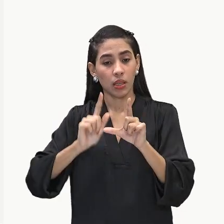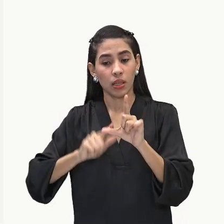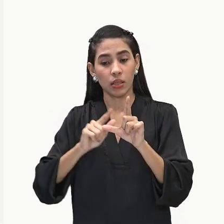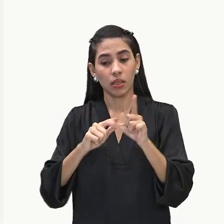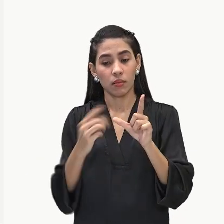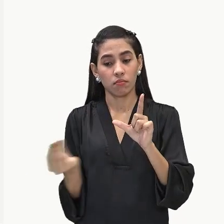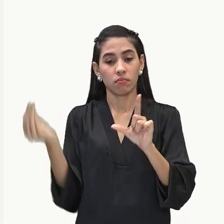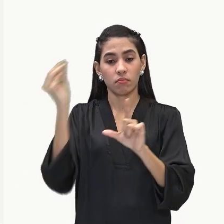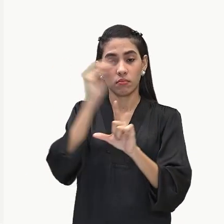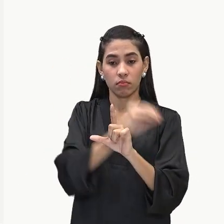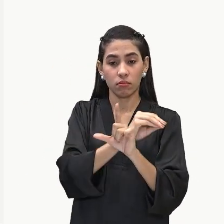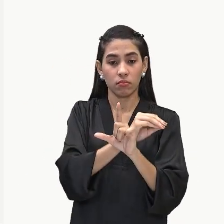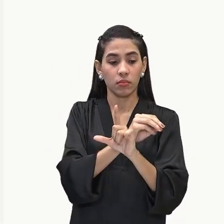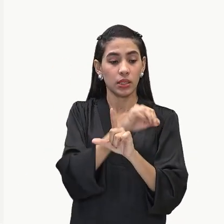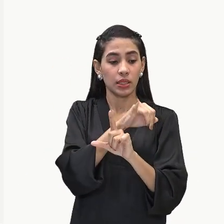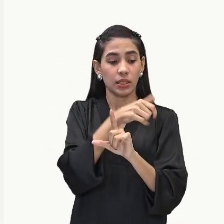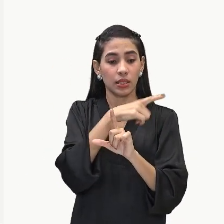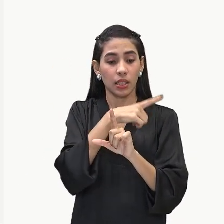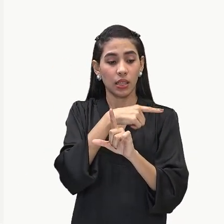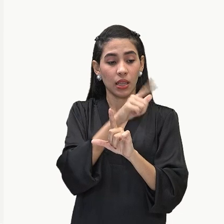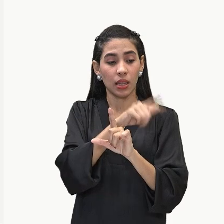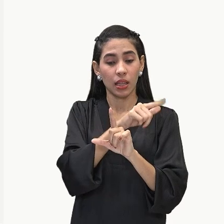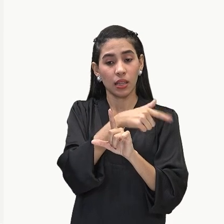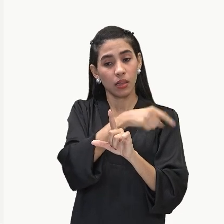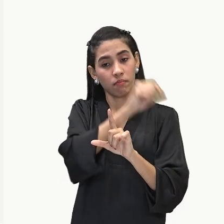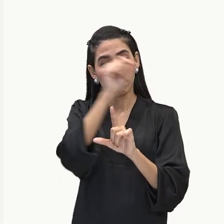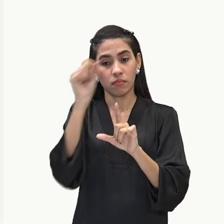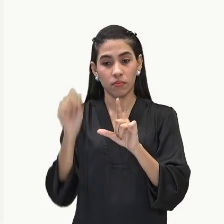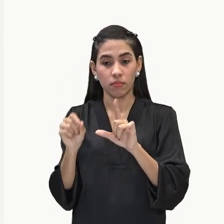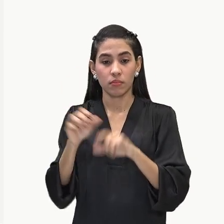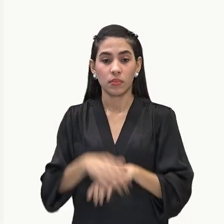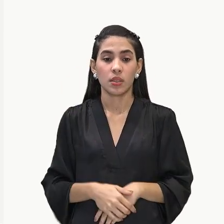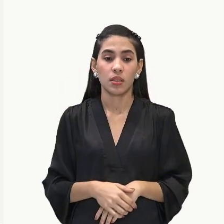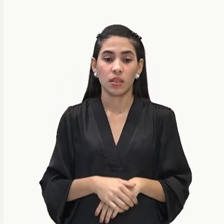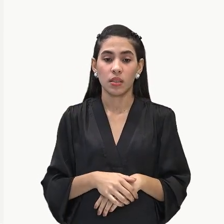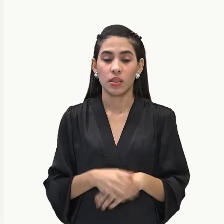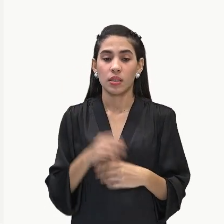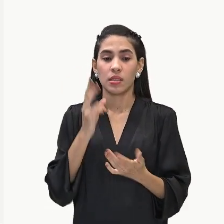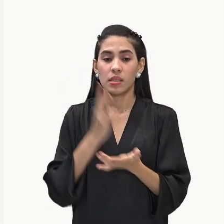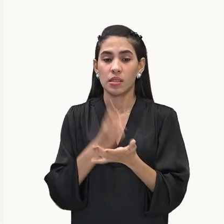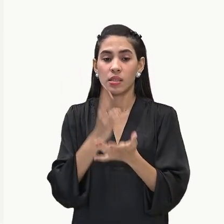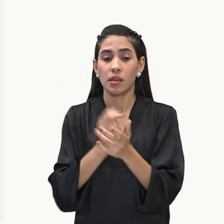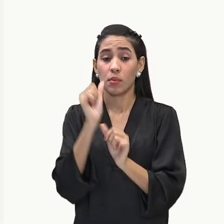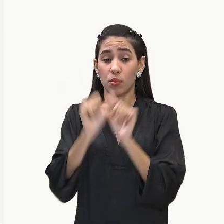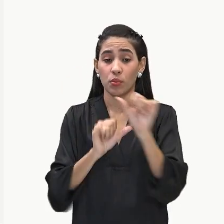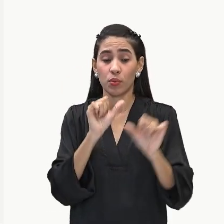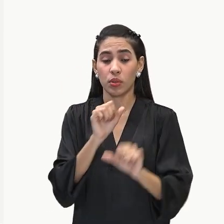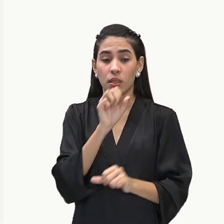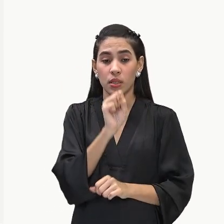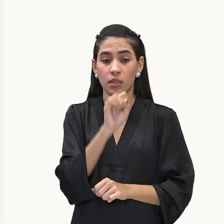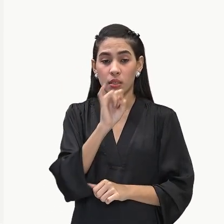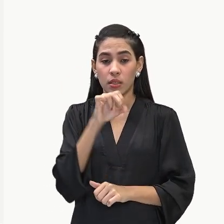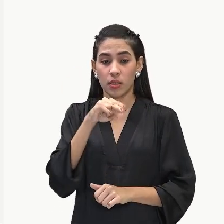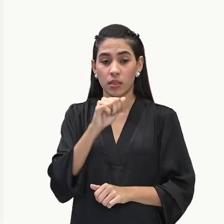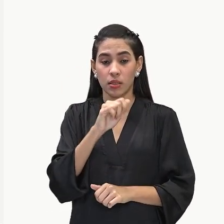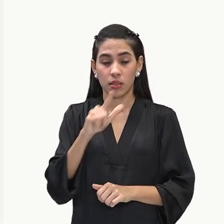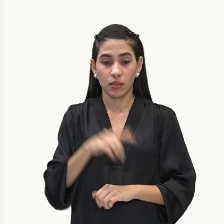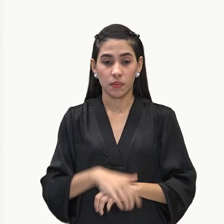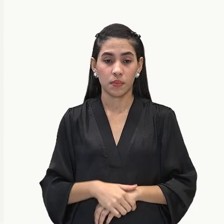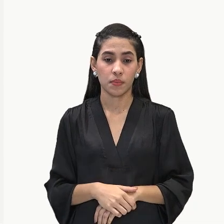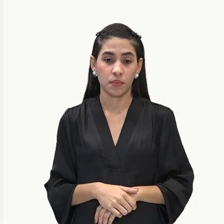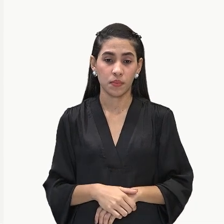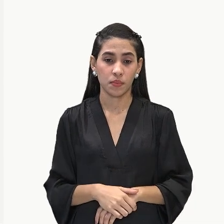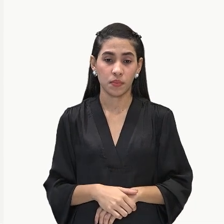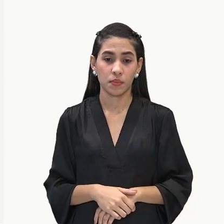tem letra vem para o segundo membro ali, lembrando sempre da mudança de sinal, ou então o